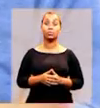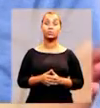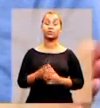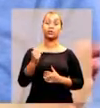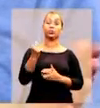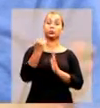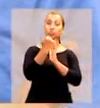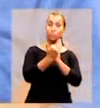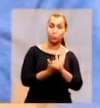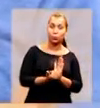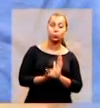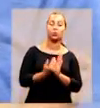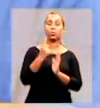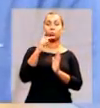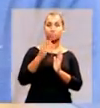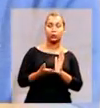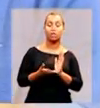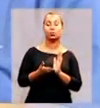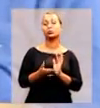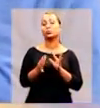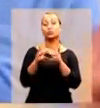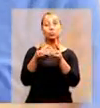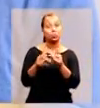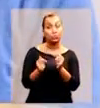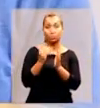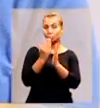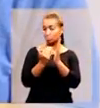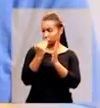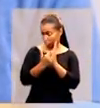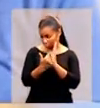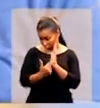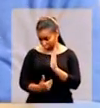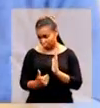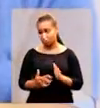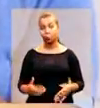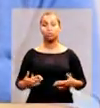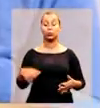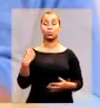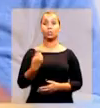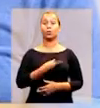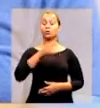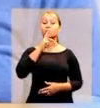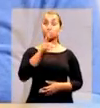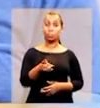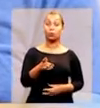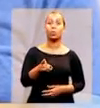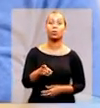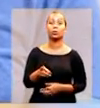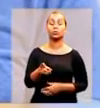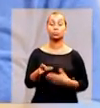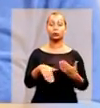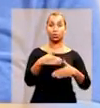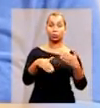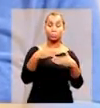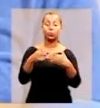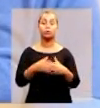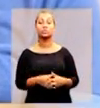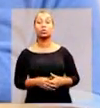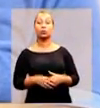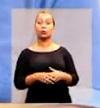Assim, quando você diminui o orçamento para 1/3, você diminui tudo para 1/3. Tudo para 1/3. Né? E a gente responde por essa